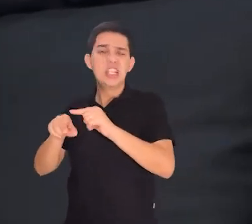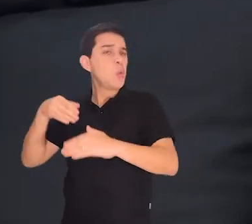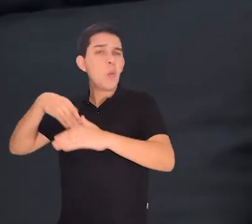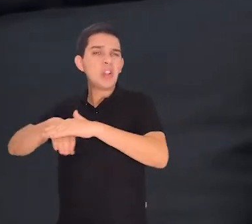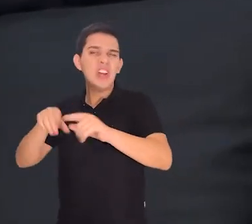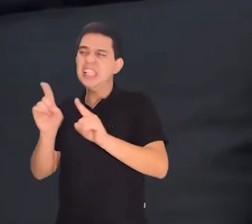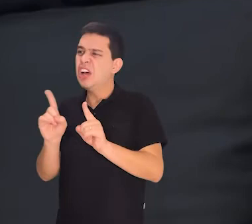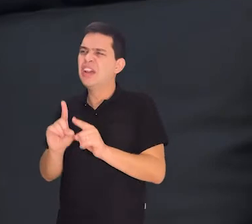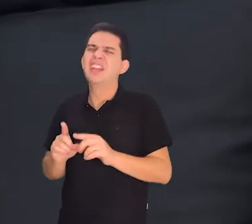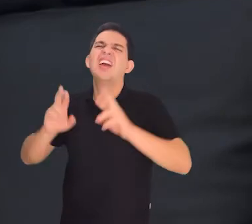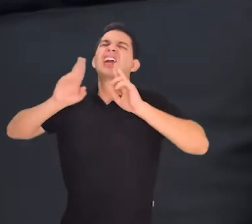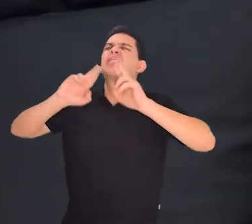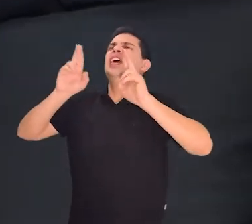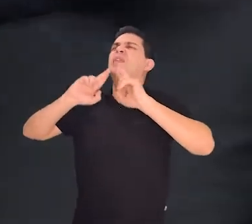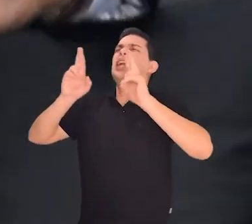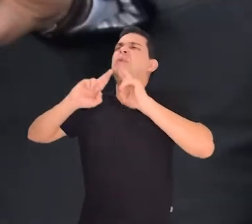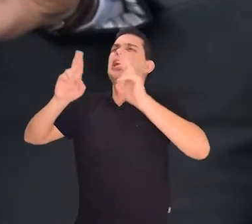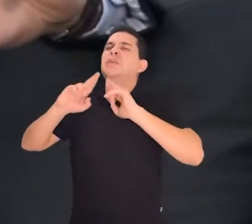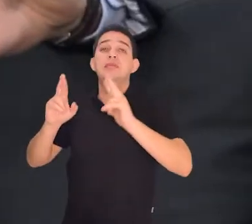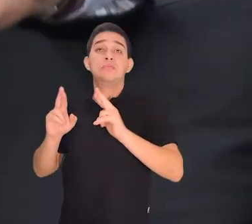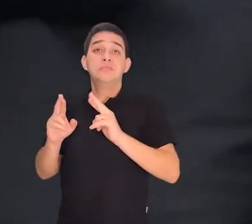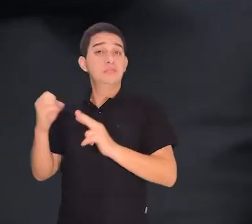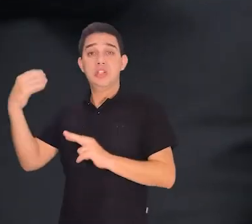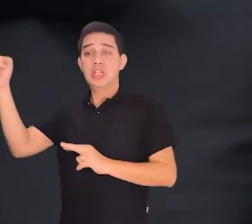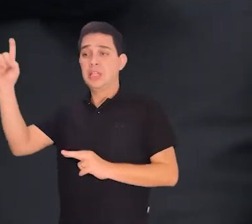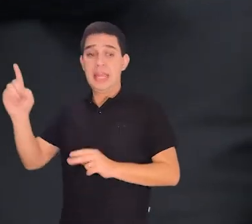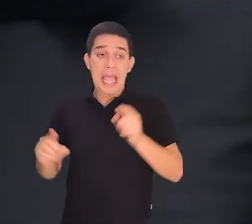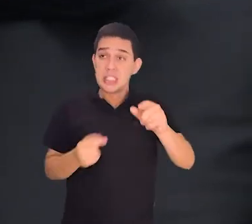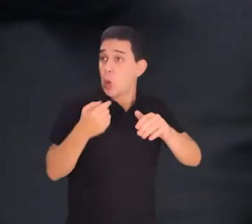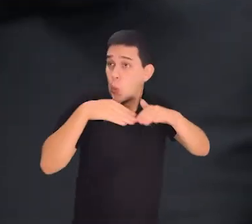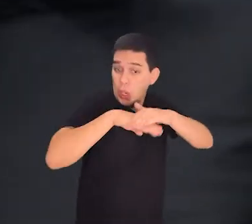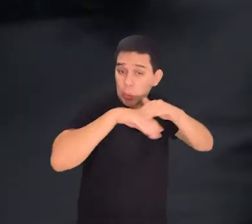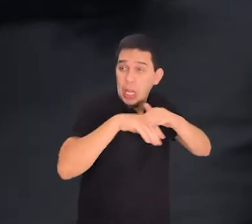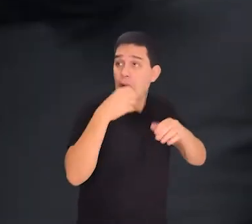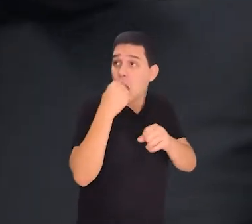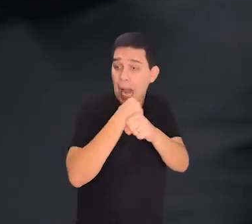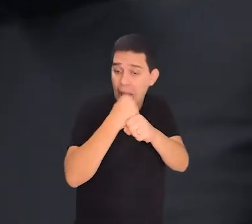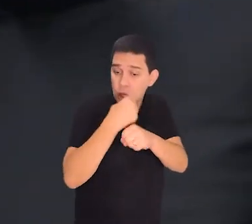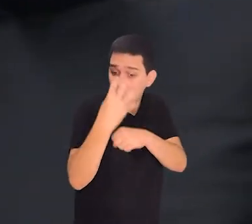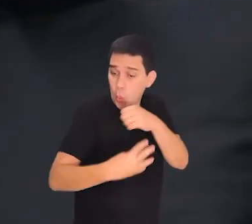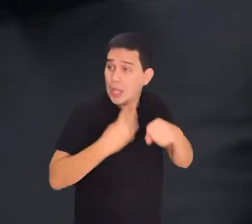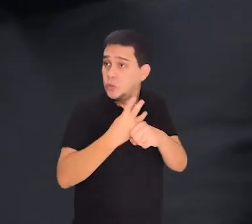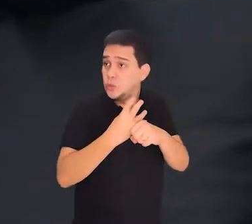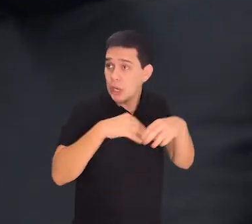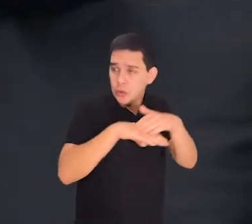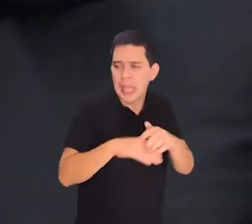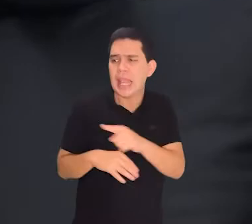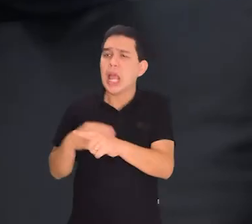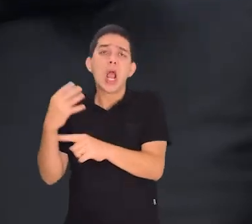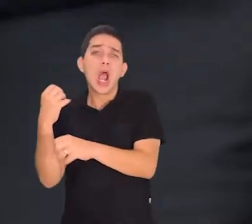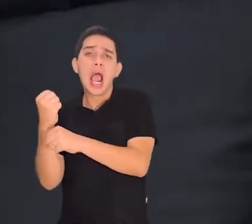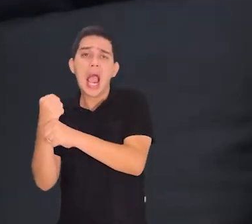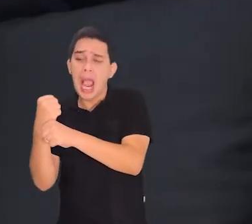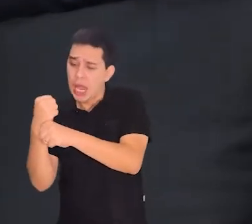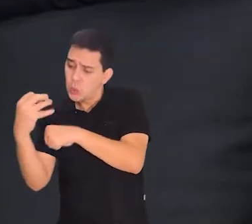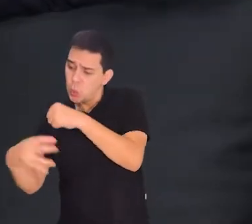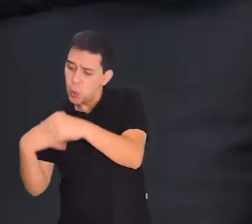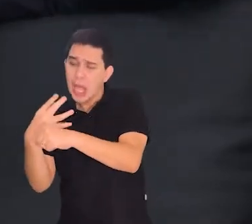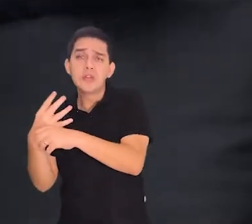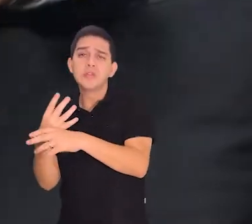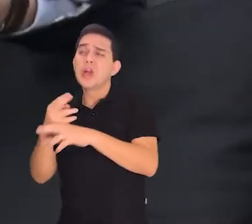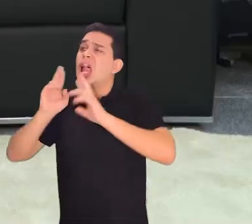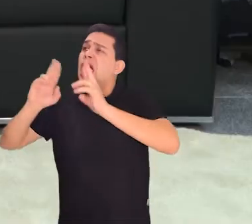por 4 anos e não viajou. Então, o começar é, tenha um projeto, saiba exatamente o que você quer realizar no seu